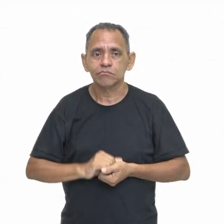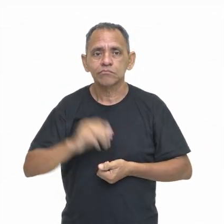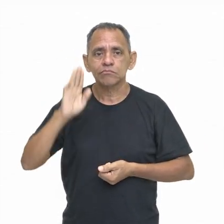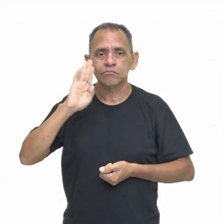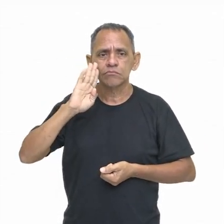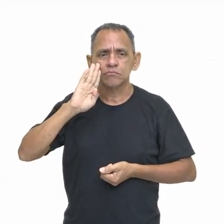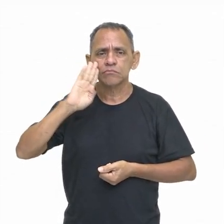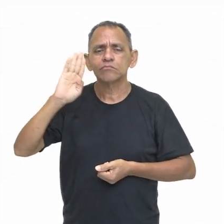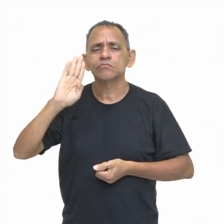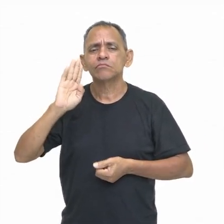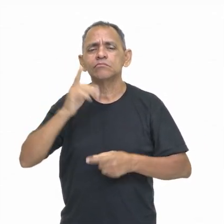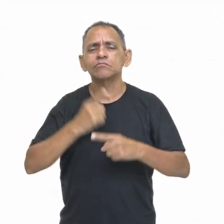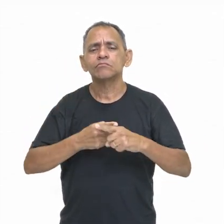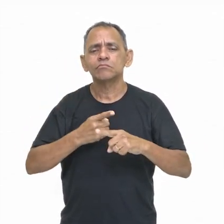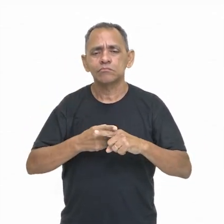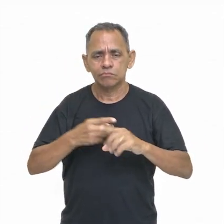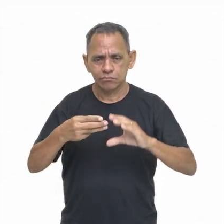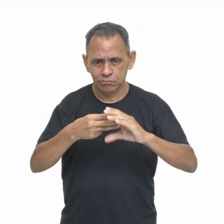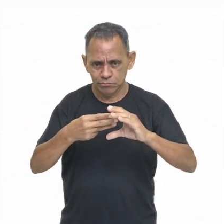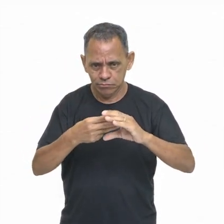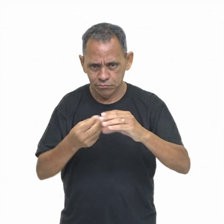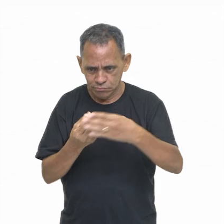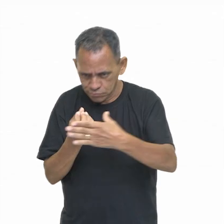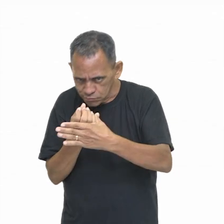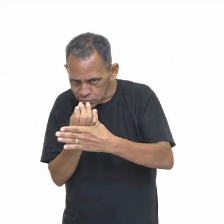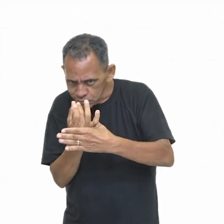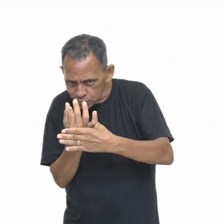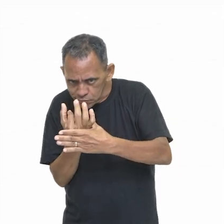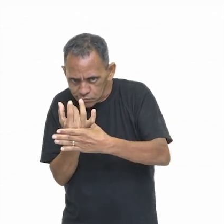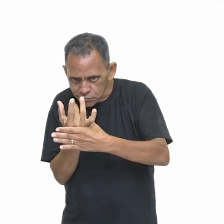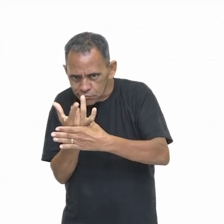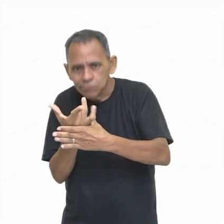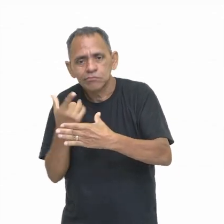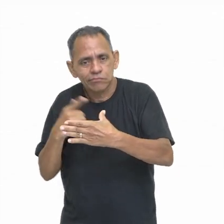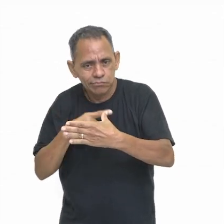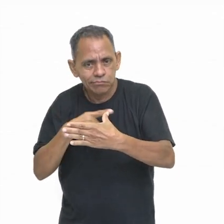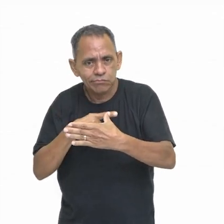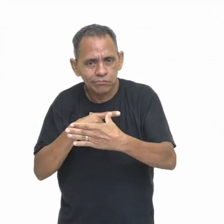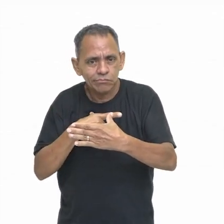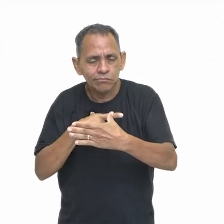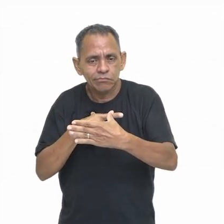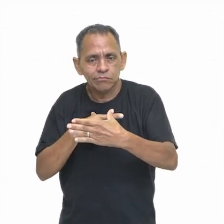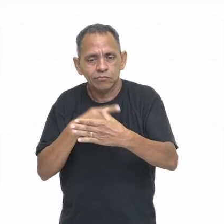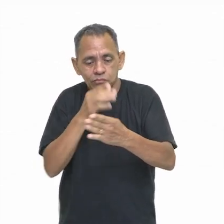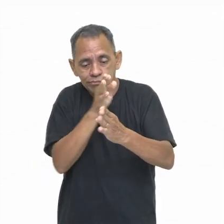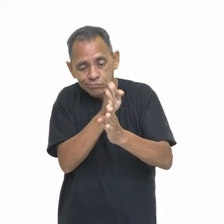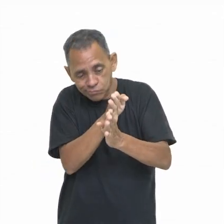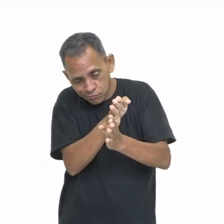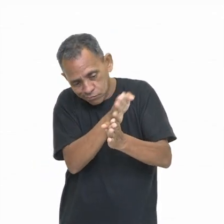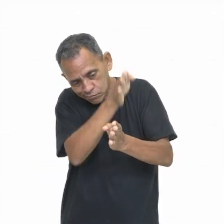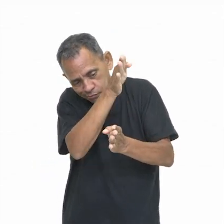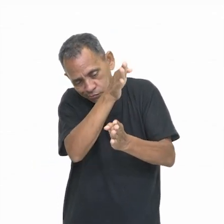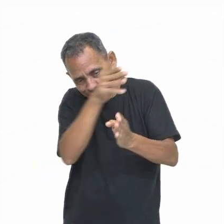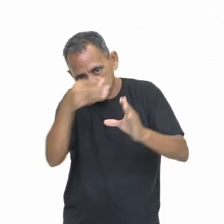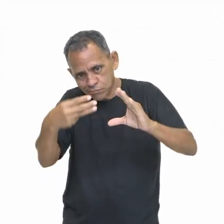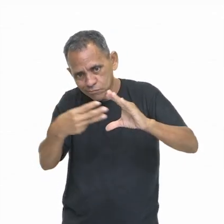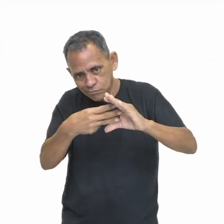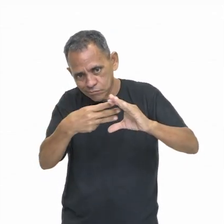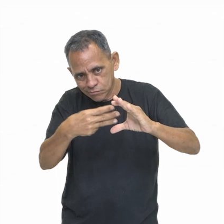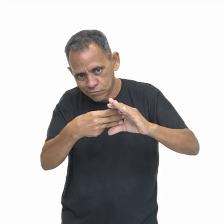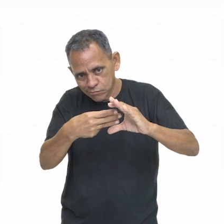principalmente porque nas células vegetais nós temos a presença da parede celular. E aqui